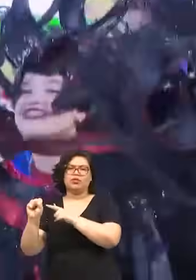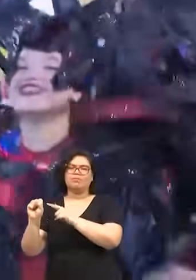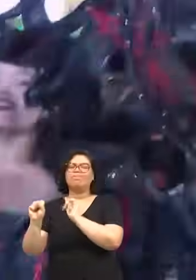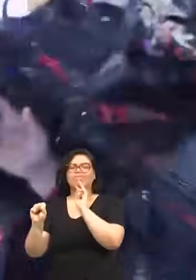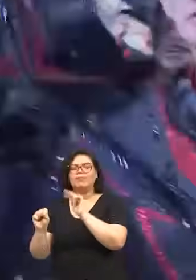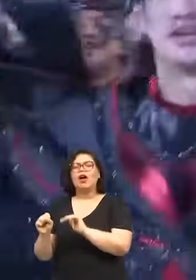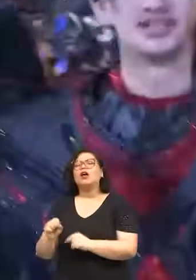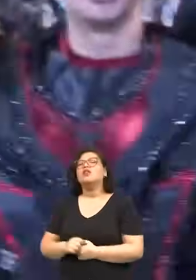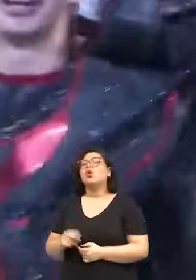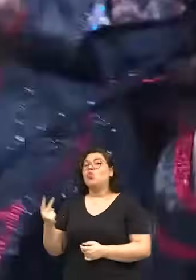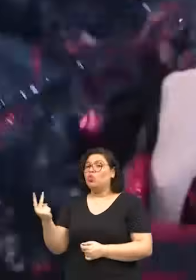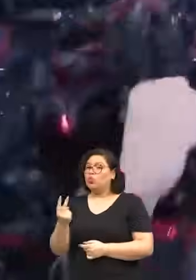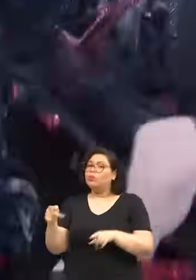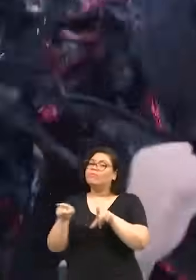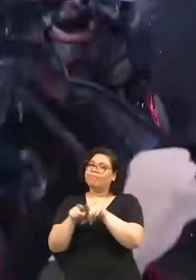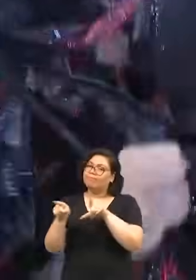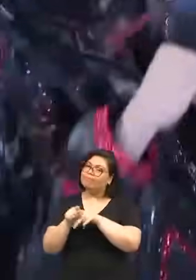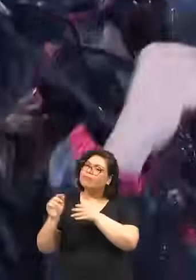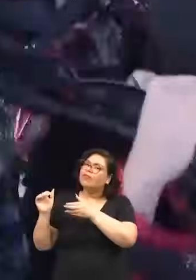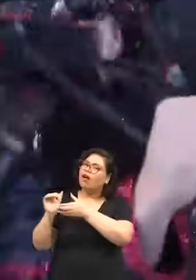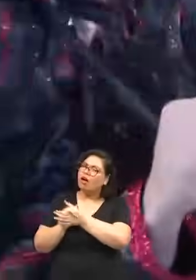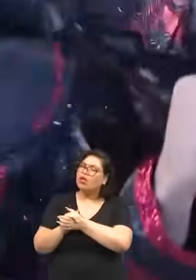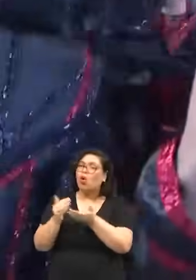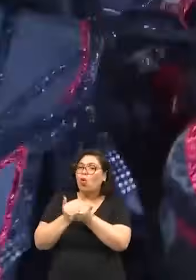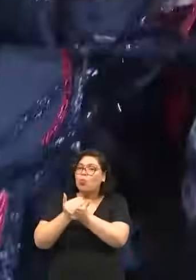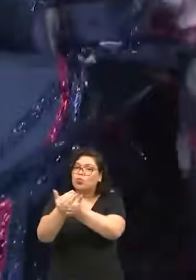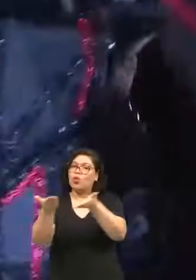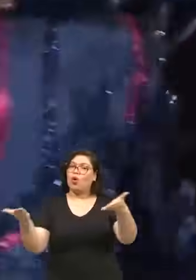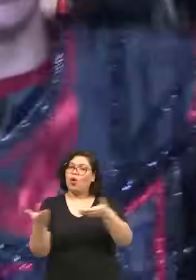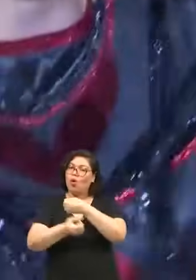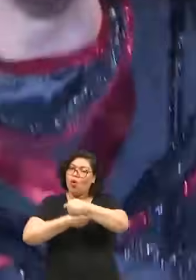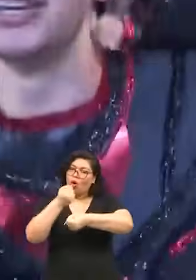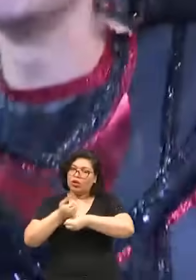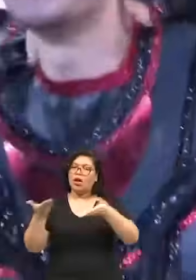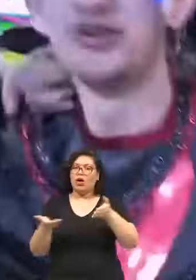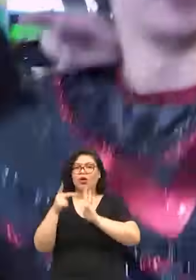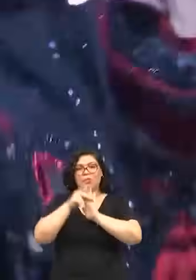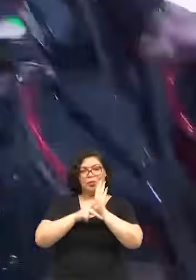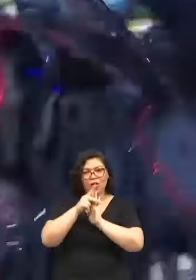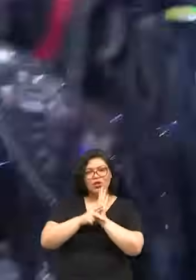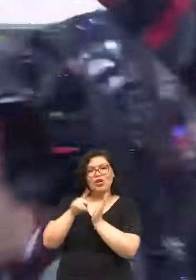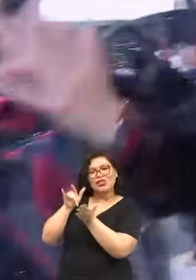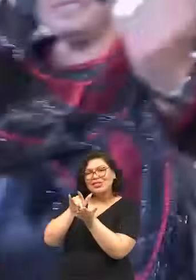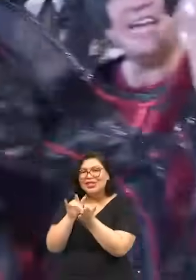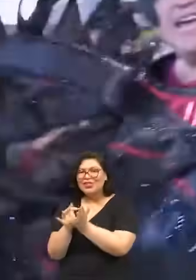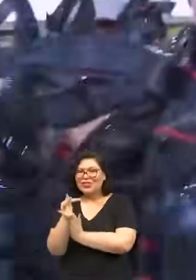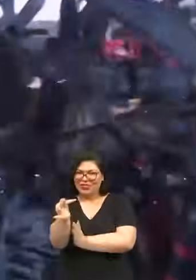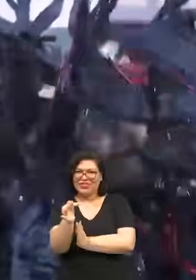eles também são um casal que começou esse ano também no projeto Ciganinhos do Futuro.